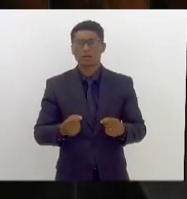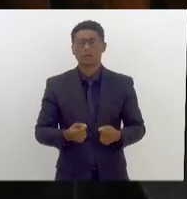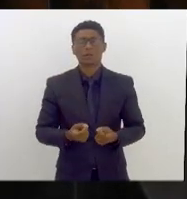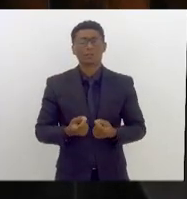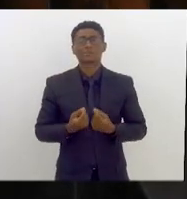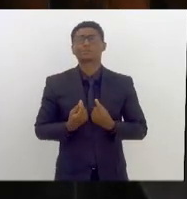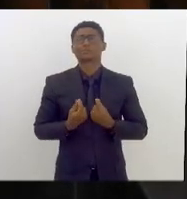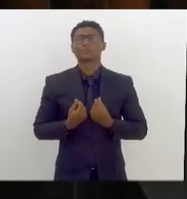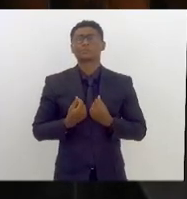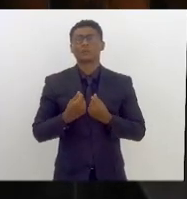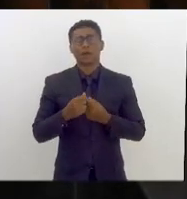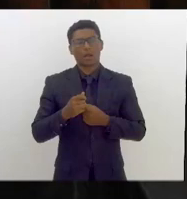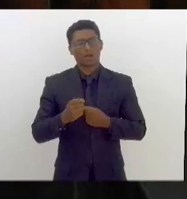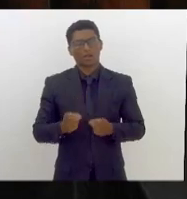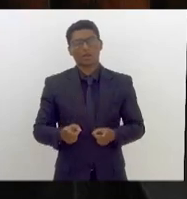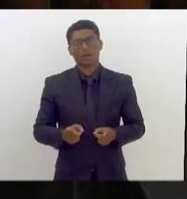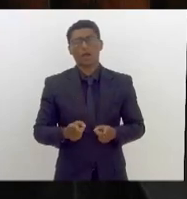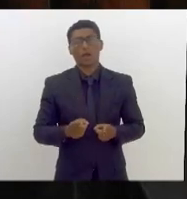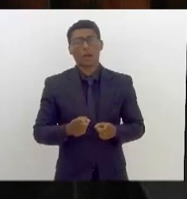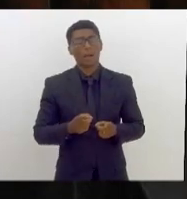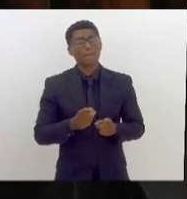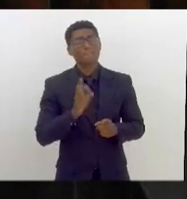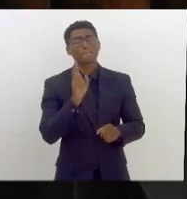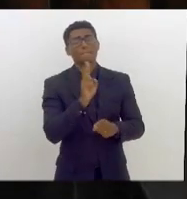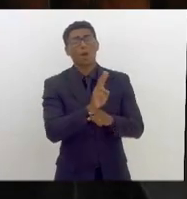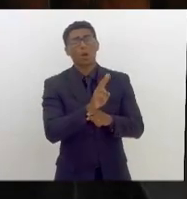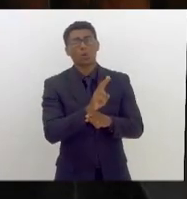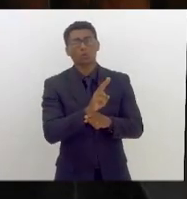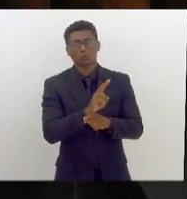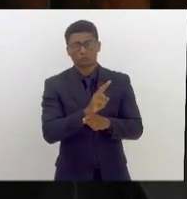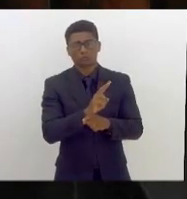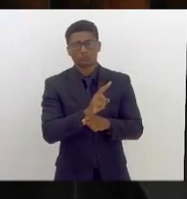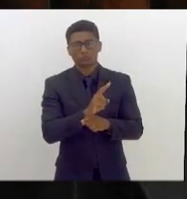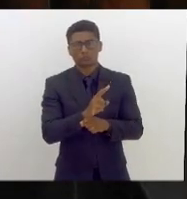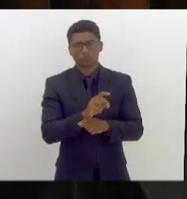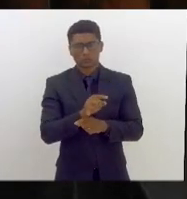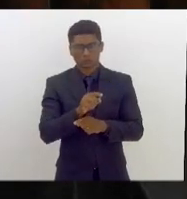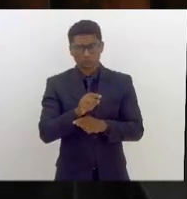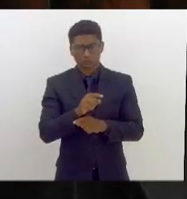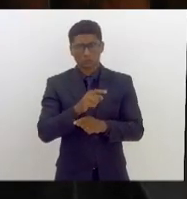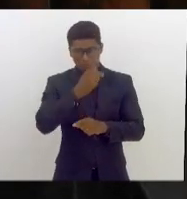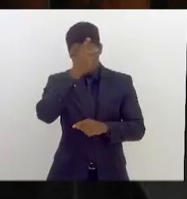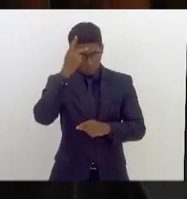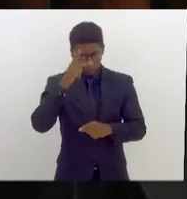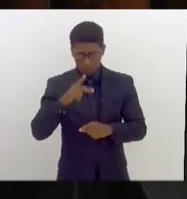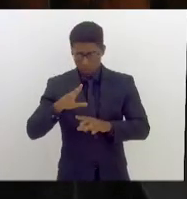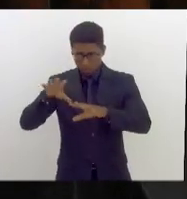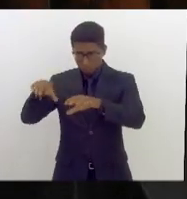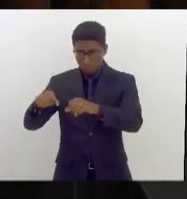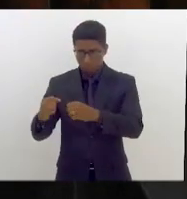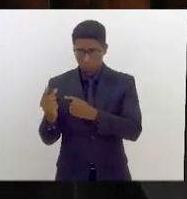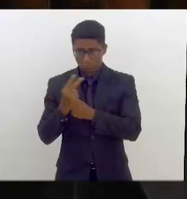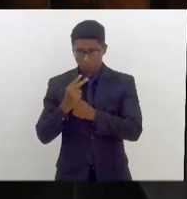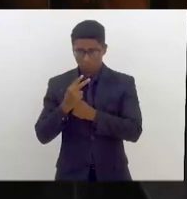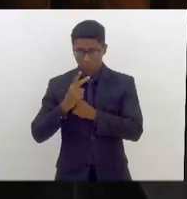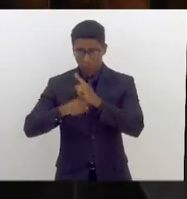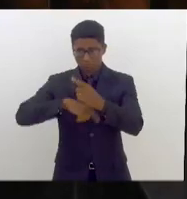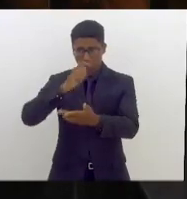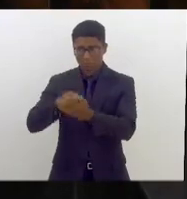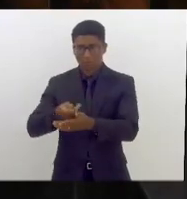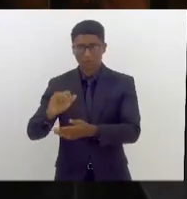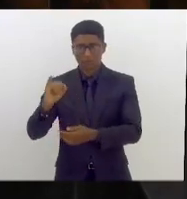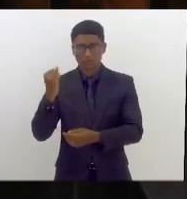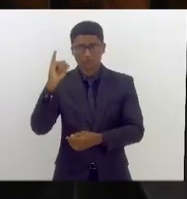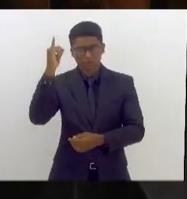Um agiota. Quem pega dinheiro com agiota, cobra juros, paga juros extorsivos. A União não pode ser uma, a União tem que